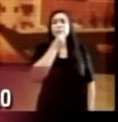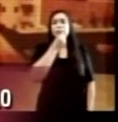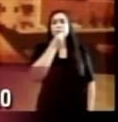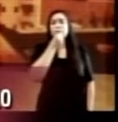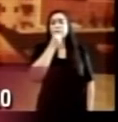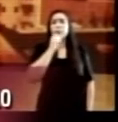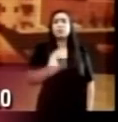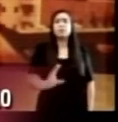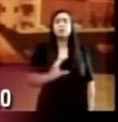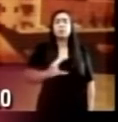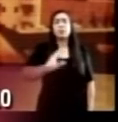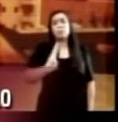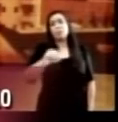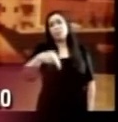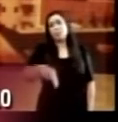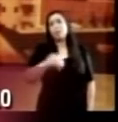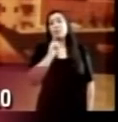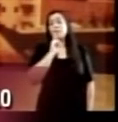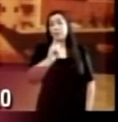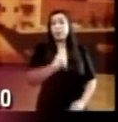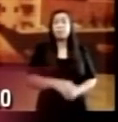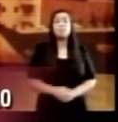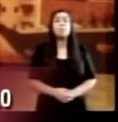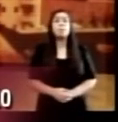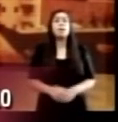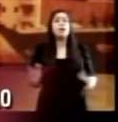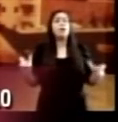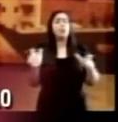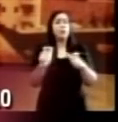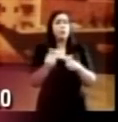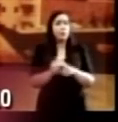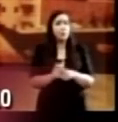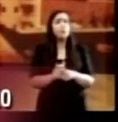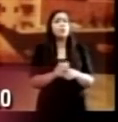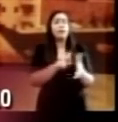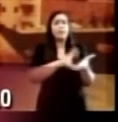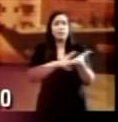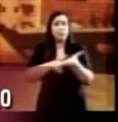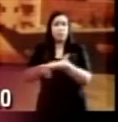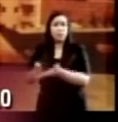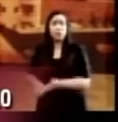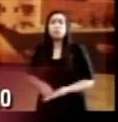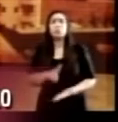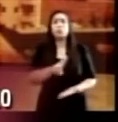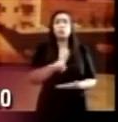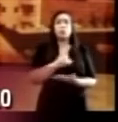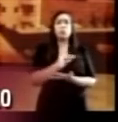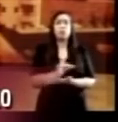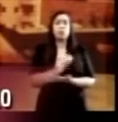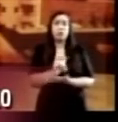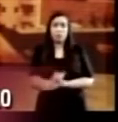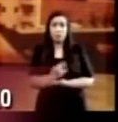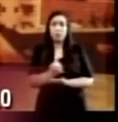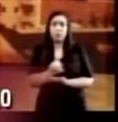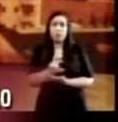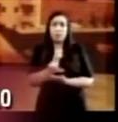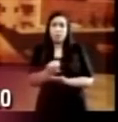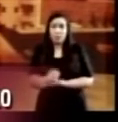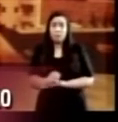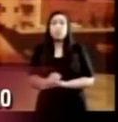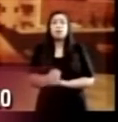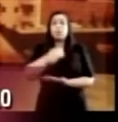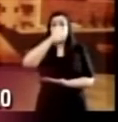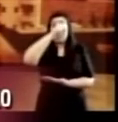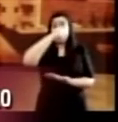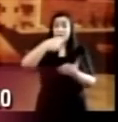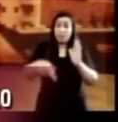da Rádio CBN, e ele diz: mesmo com a diminuição na taxa de ocupação de leitos de UTI pelo DRS e pelo município,